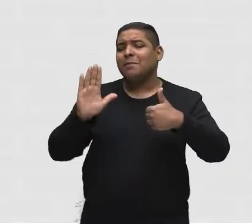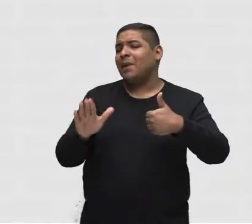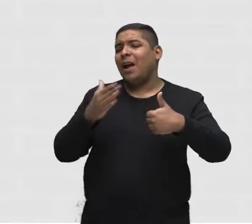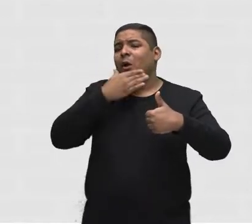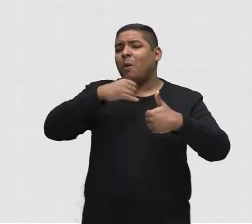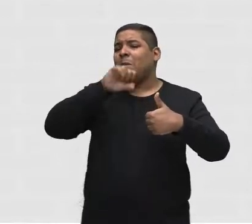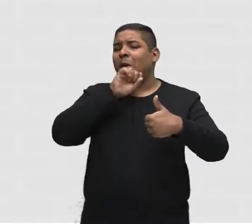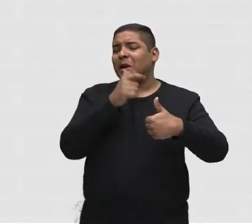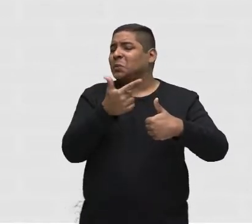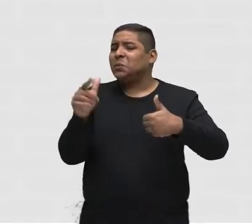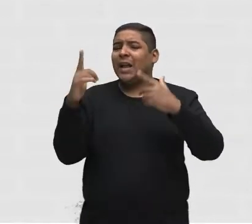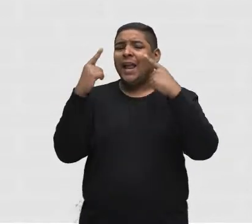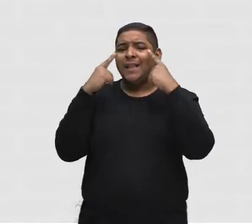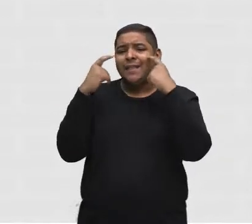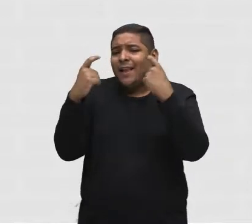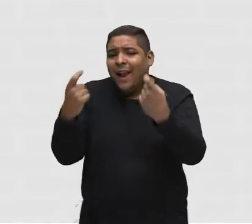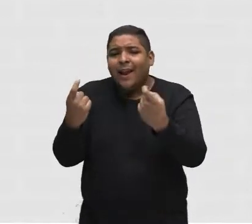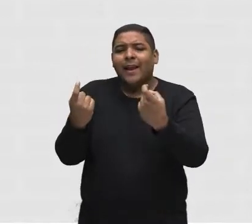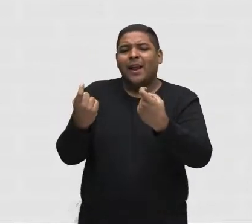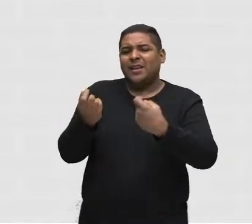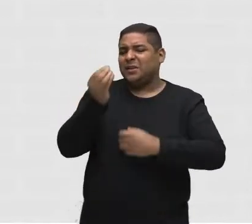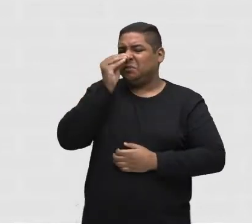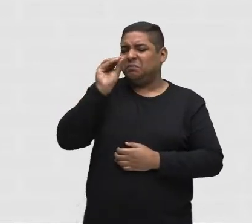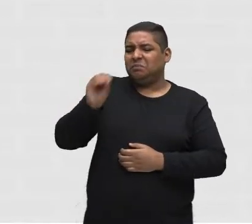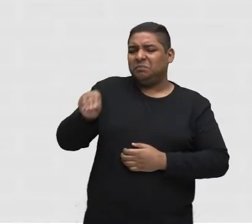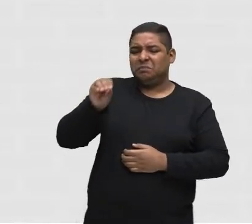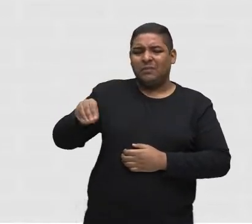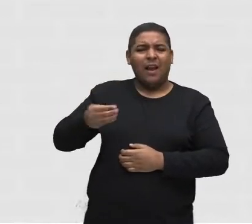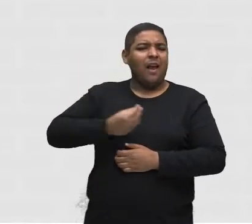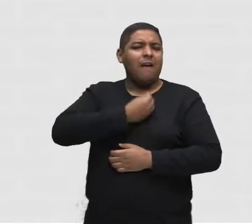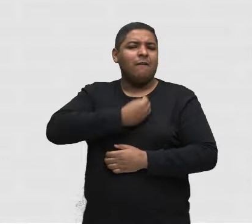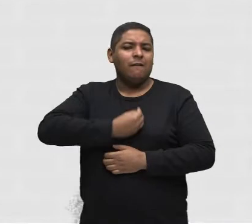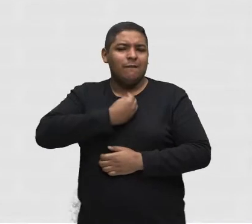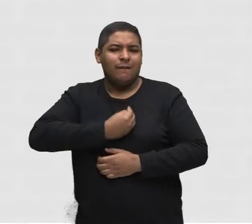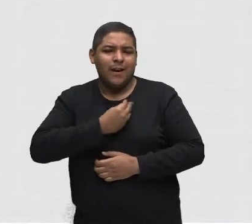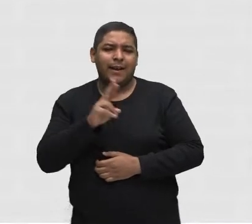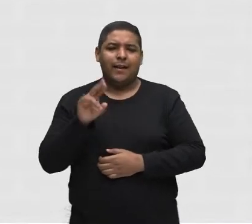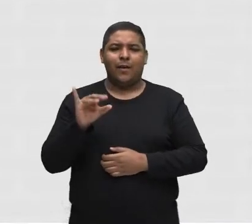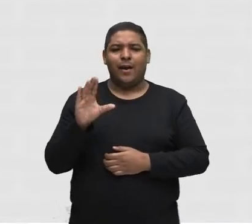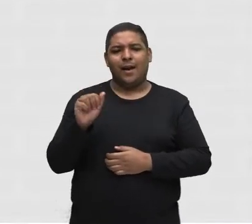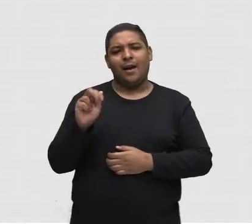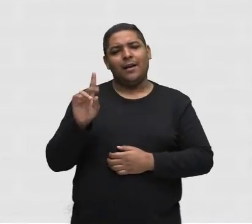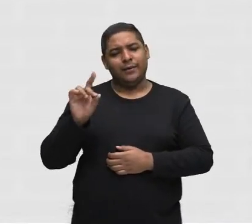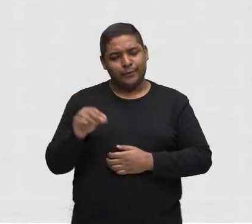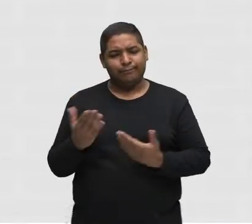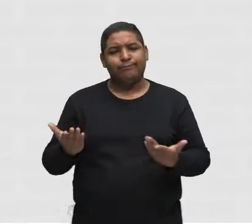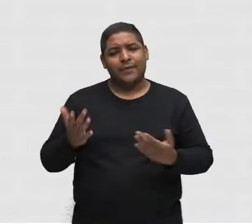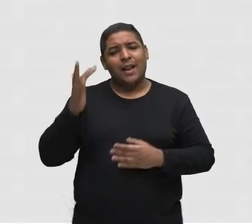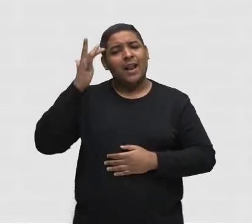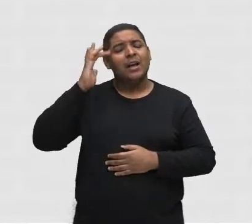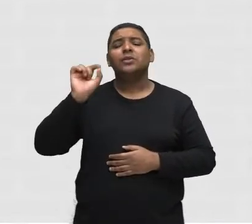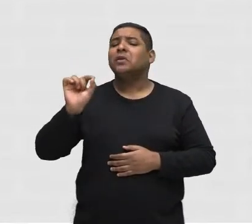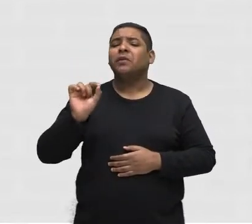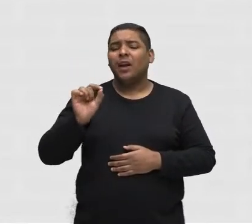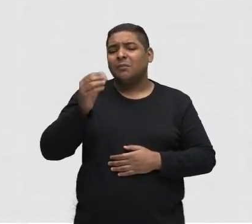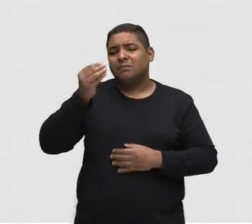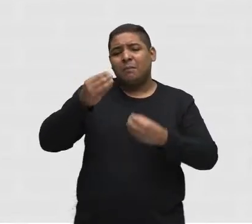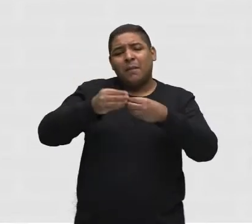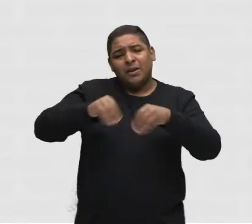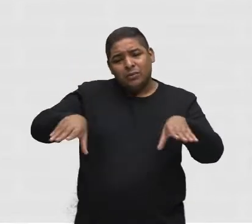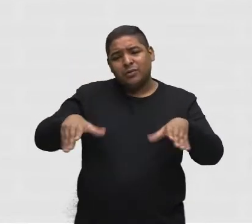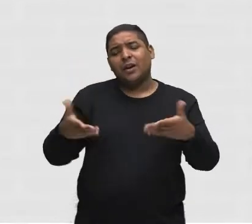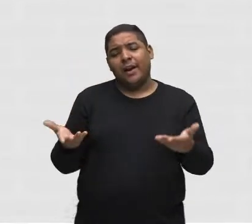interesse e desprezava a vida do Ricardo. Então, ele se achava o quê?